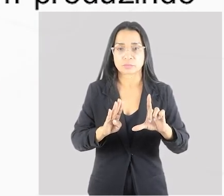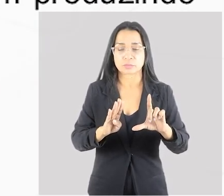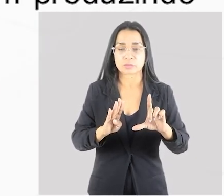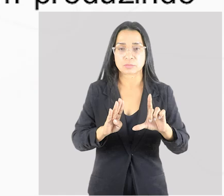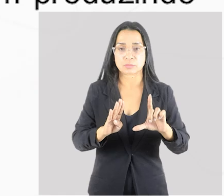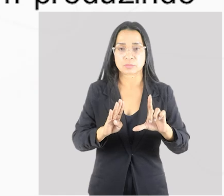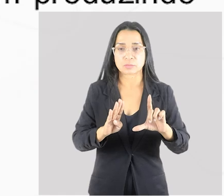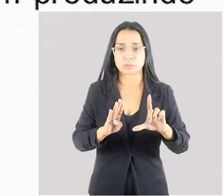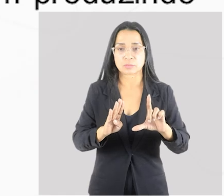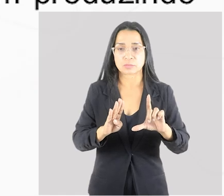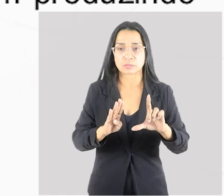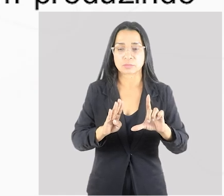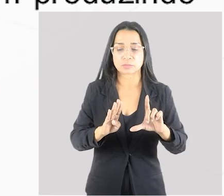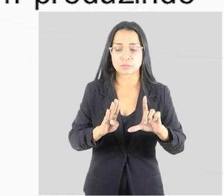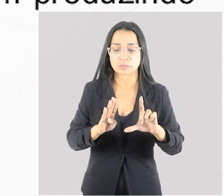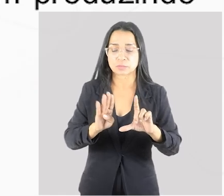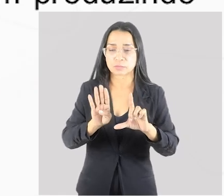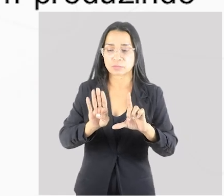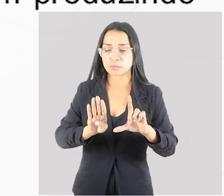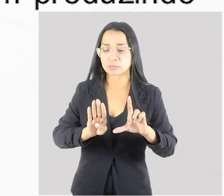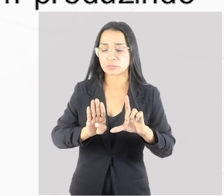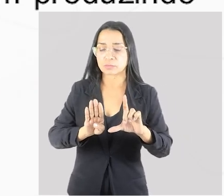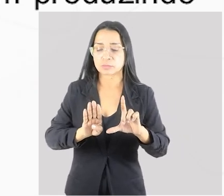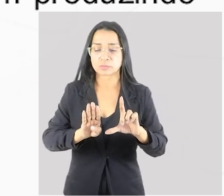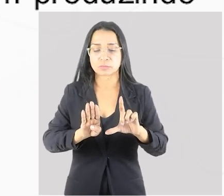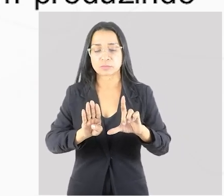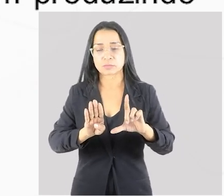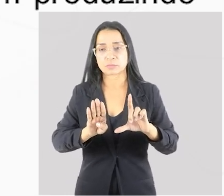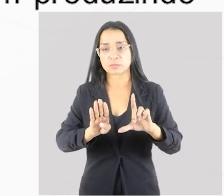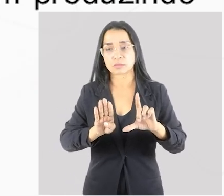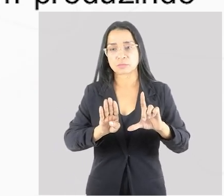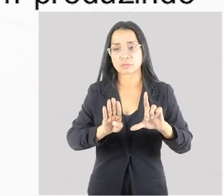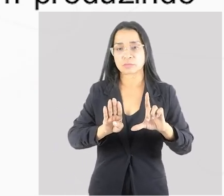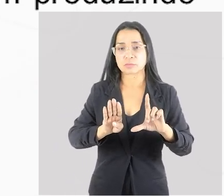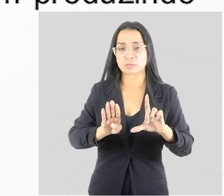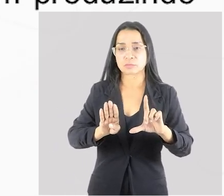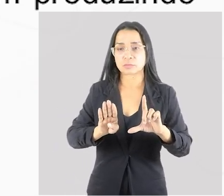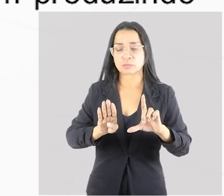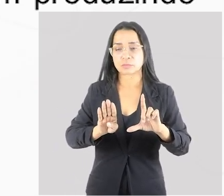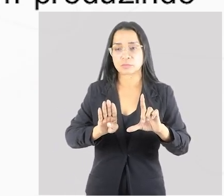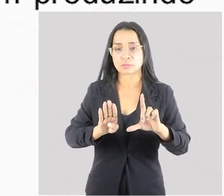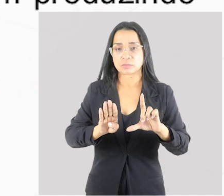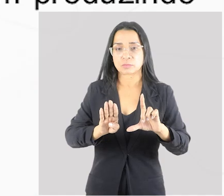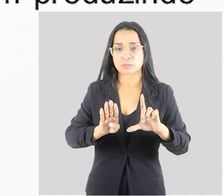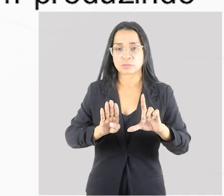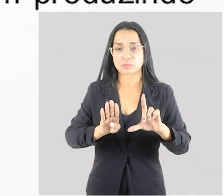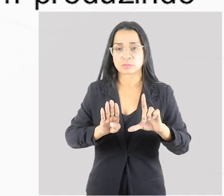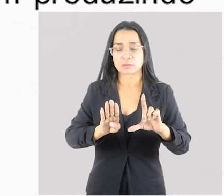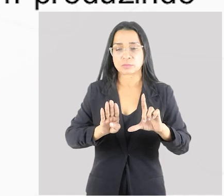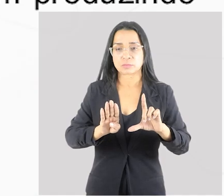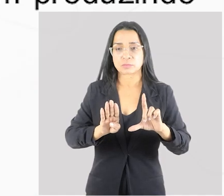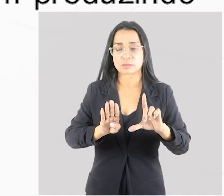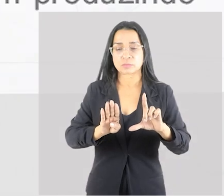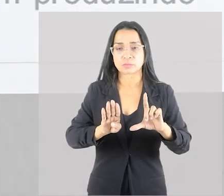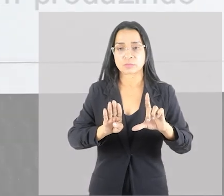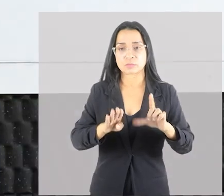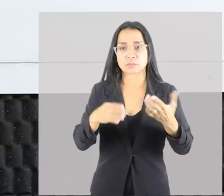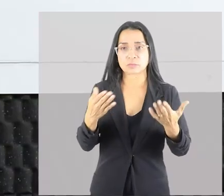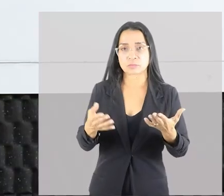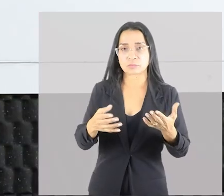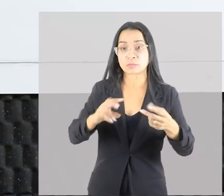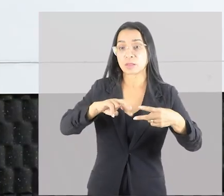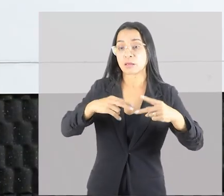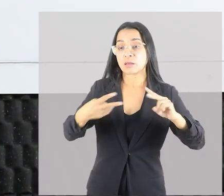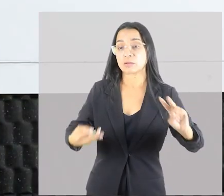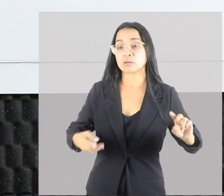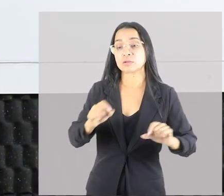ficaram fluorescentes nas células do camundongo, revelando que houve a expressão dos genes da água-viva. Gente, gene